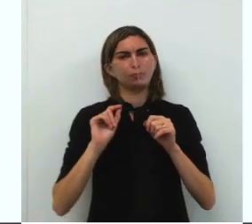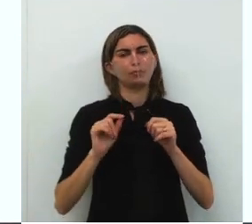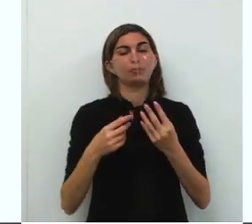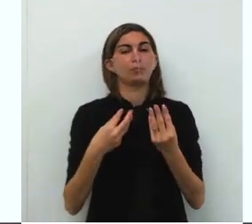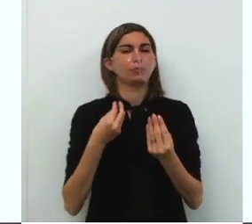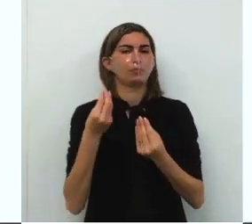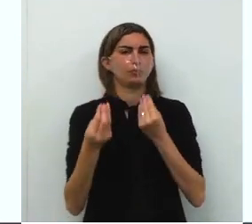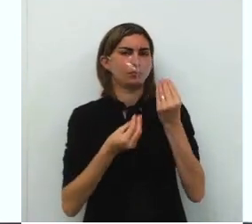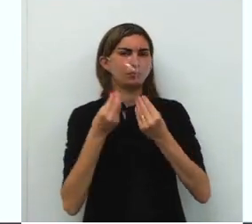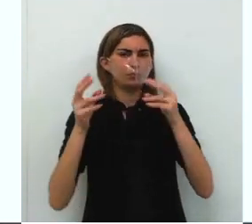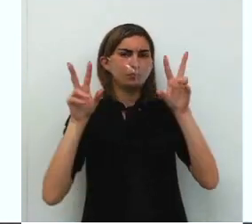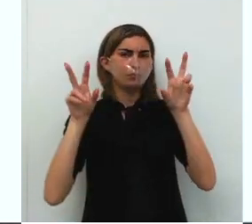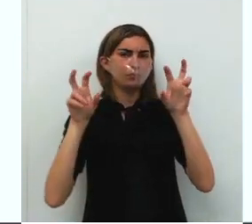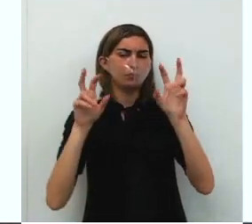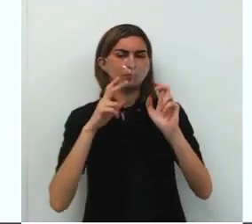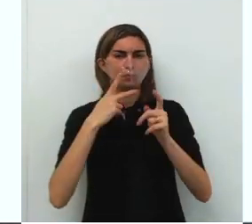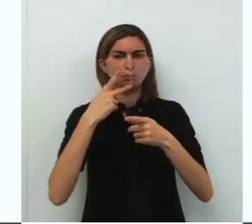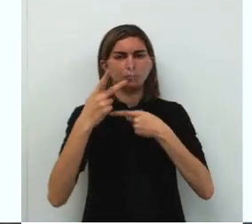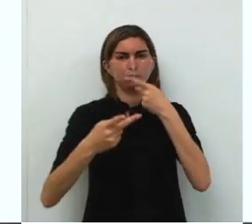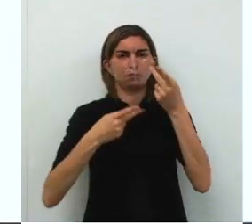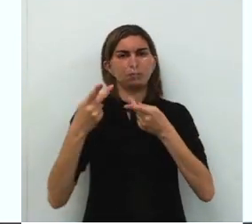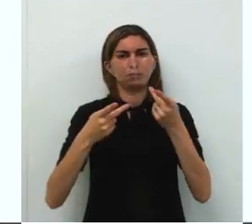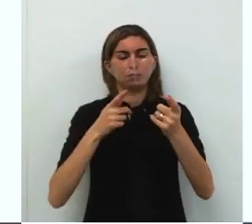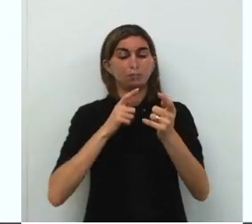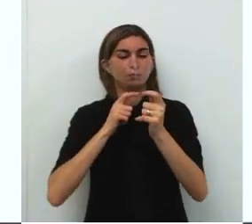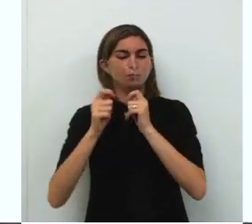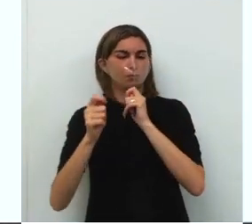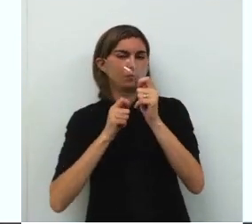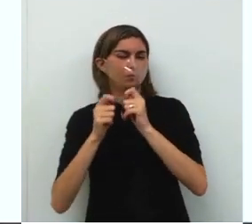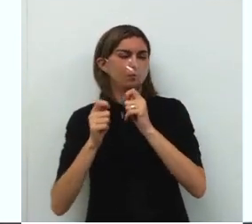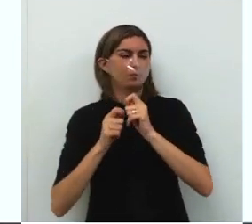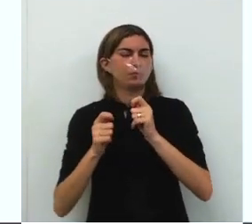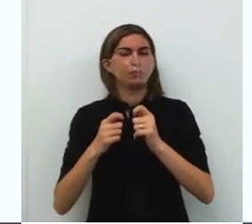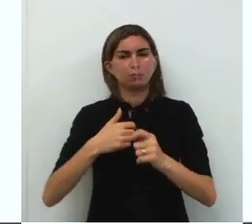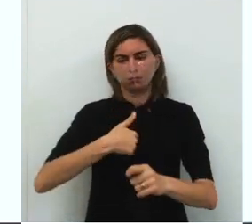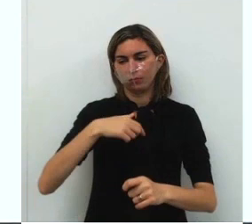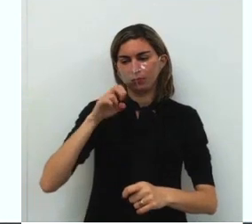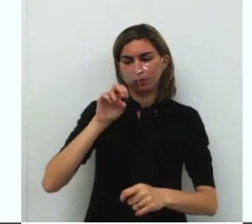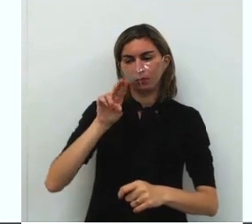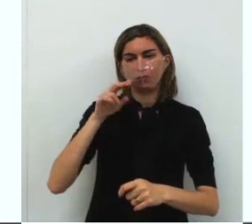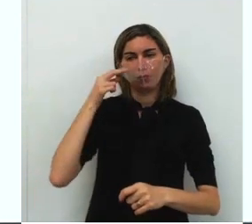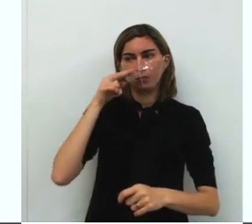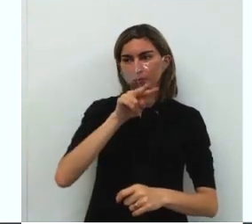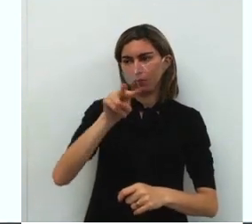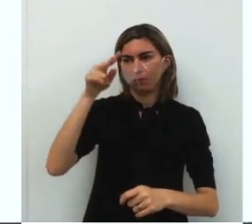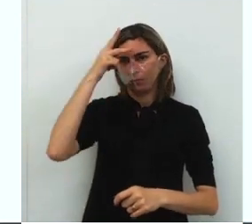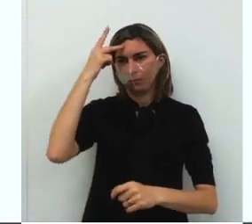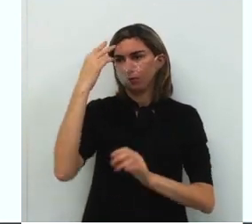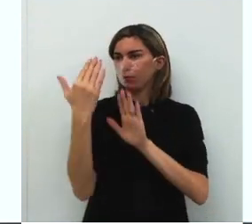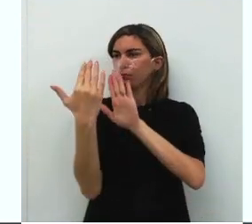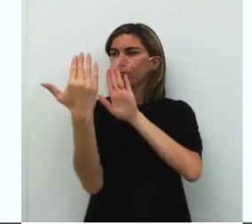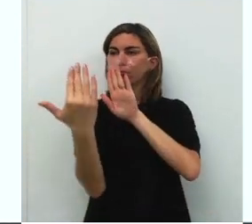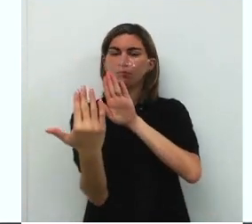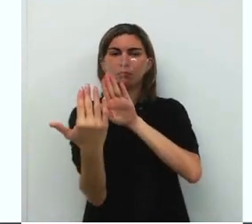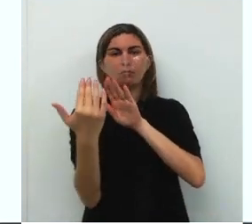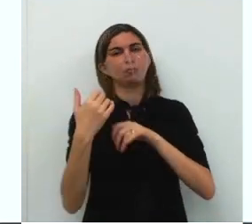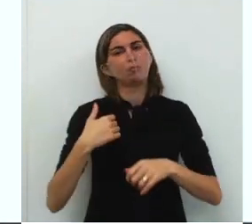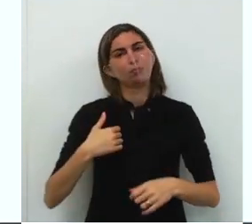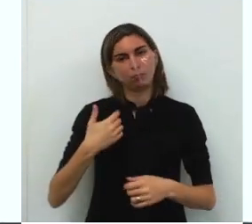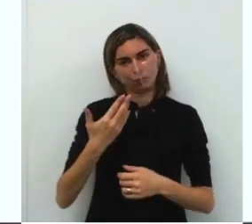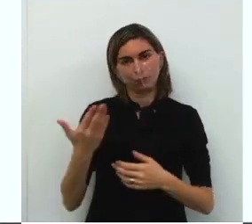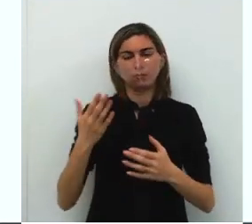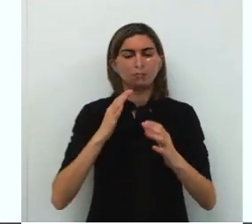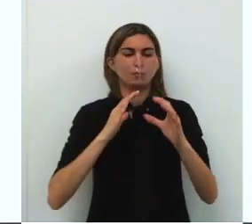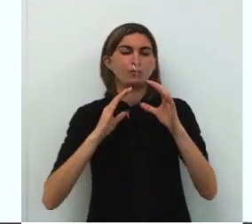quê? Como o título já diz, entrevista, quer dizer, eu olhando para a pessoa que está na minha frente.